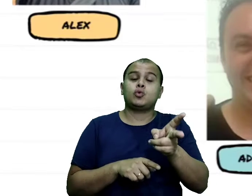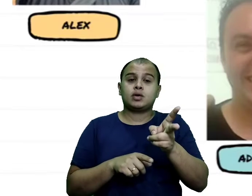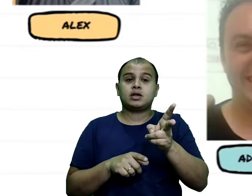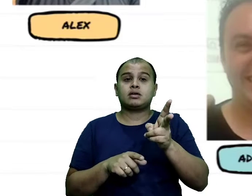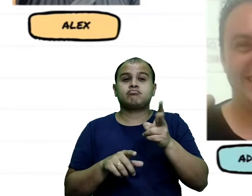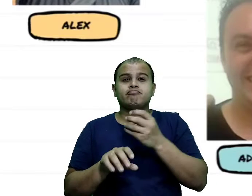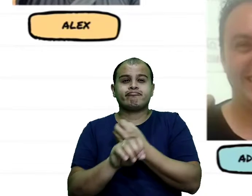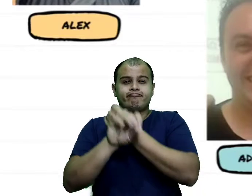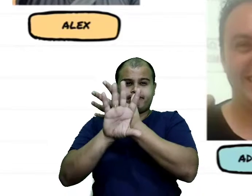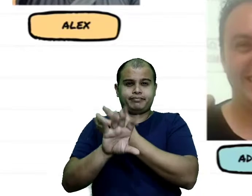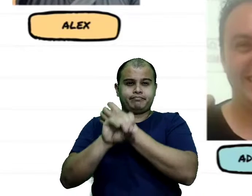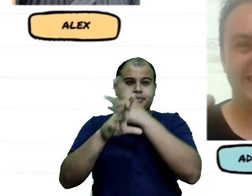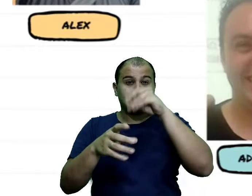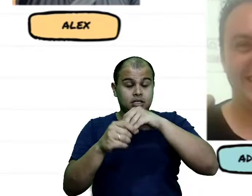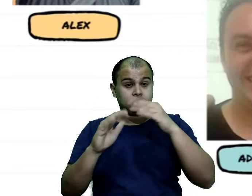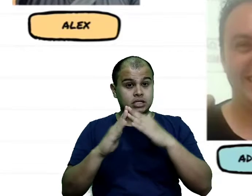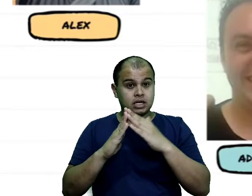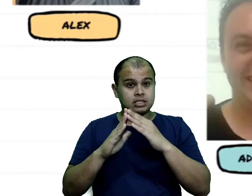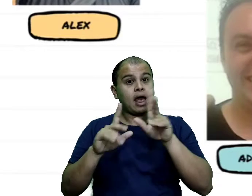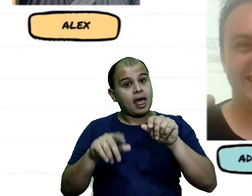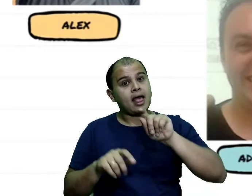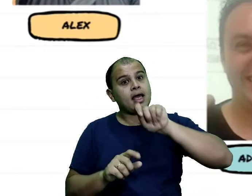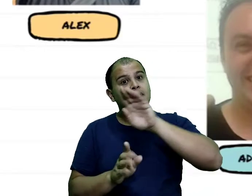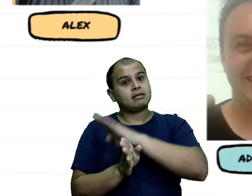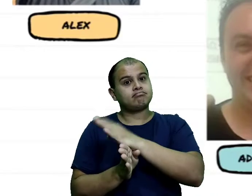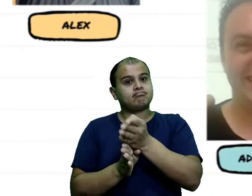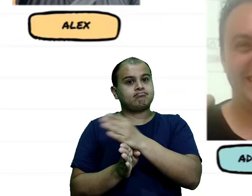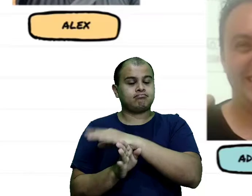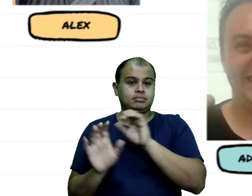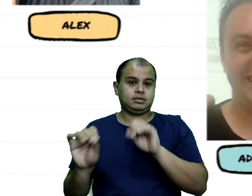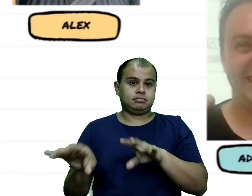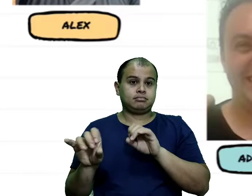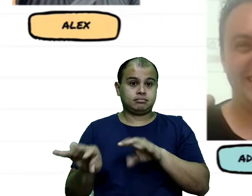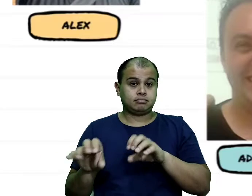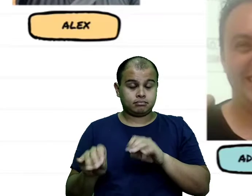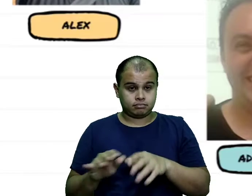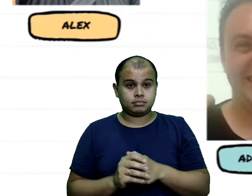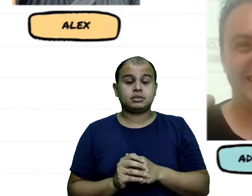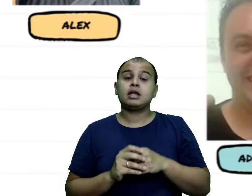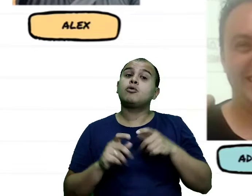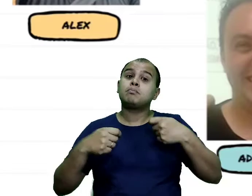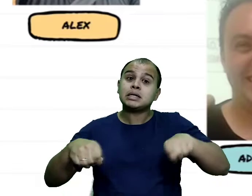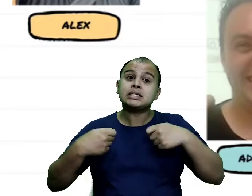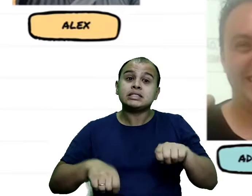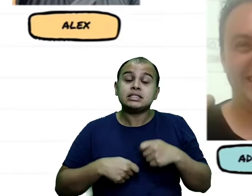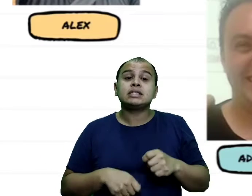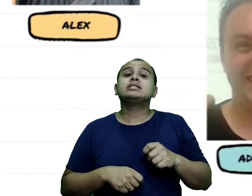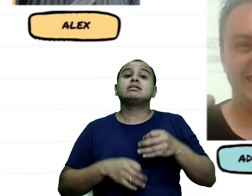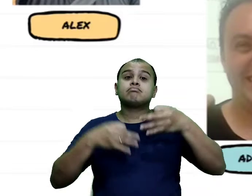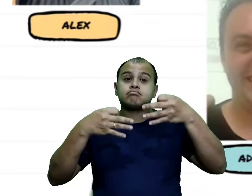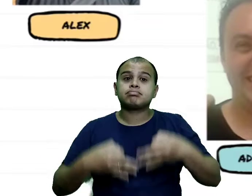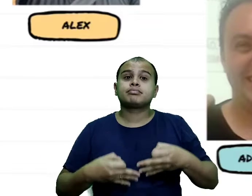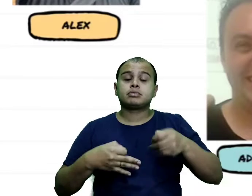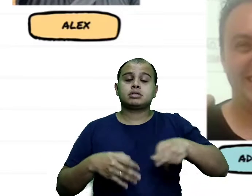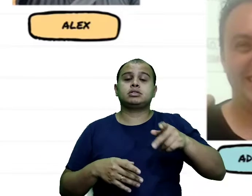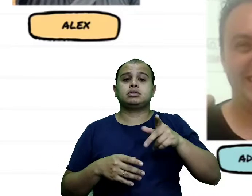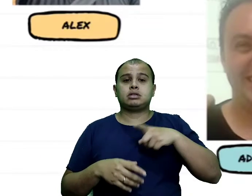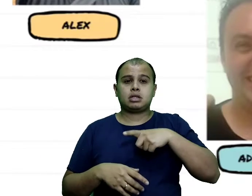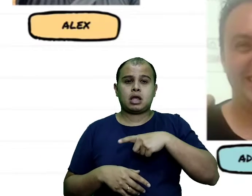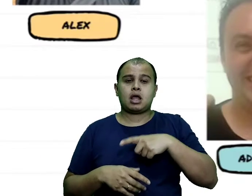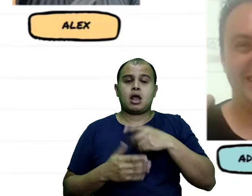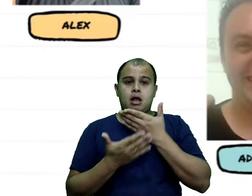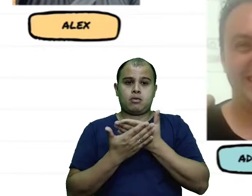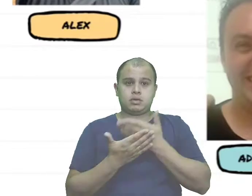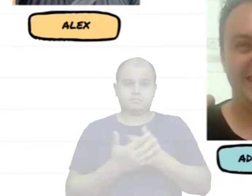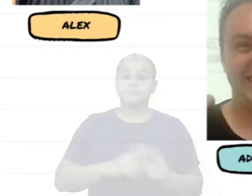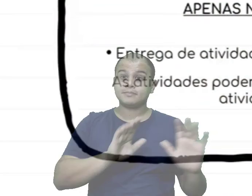que a gente chama de híbrido, na verdade, né? O presencial e o remoto ao mesmo tempo, mas ele vai ter uma continuidade. Então a gente precisa garantir que as